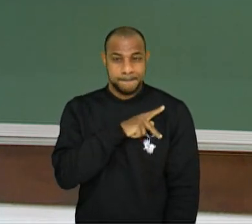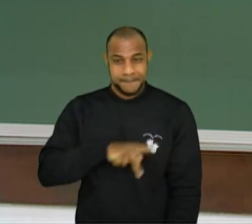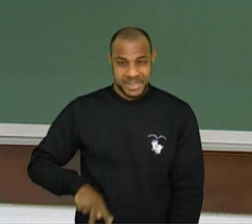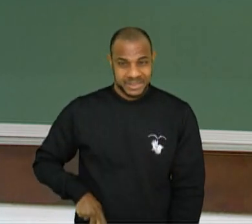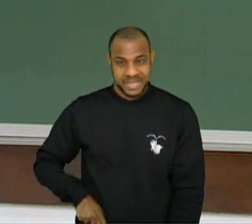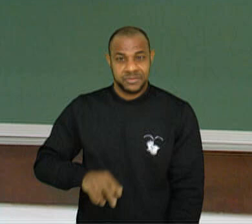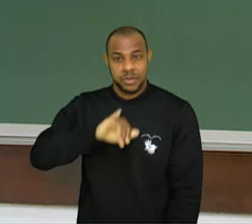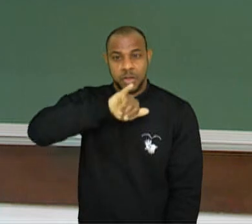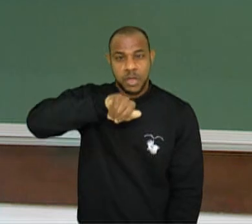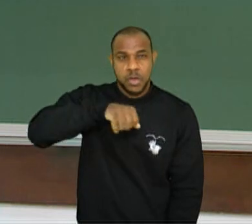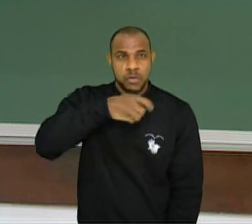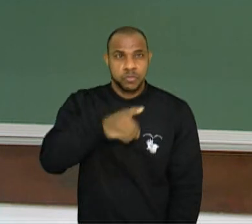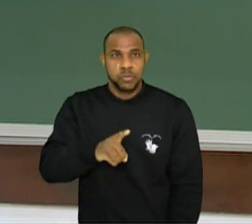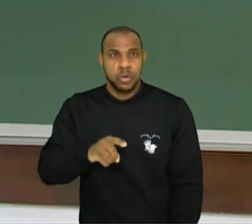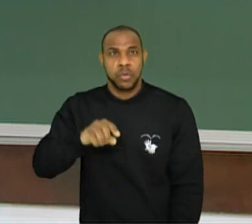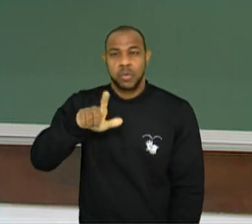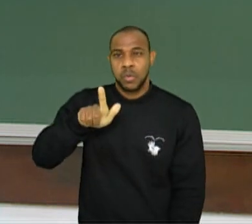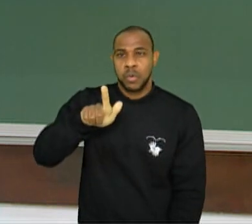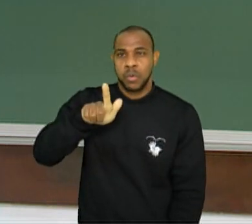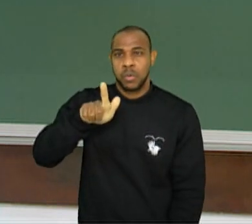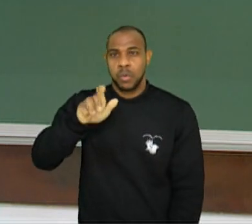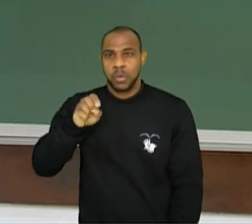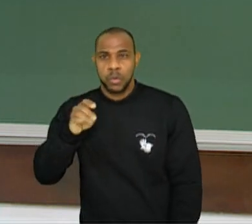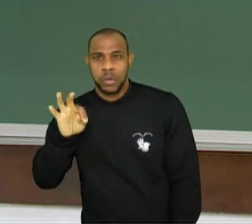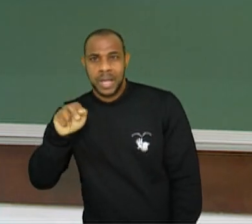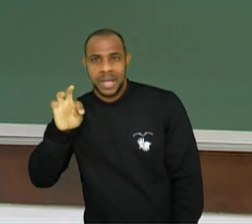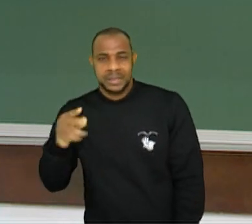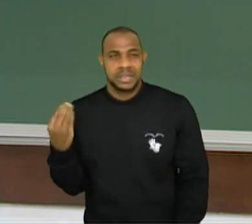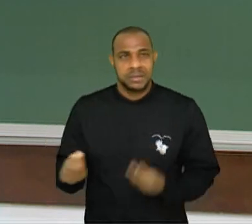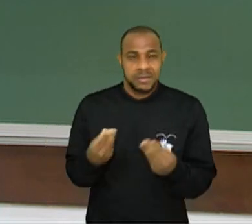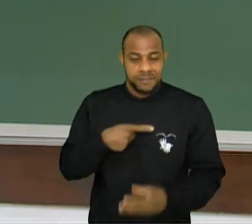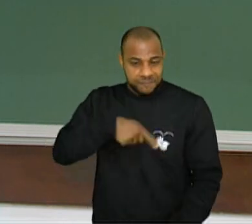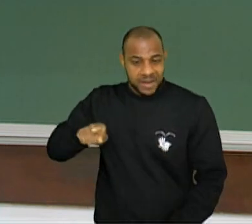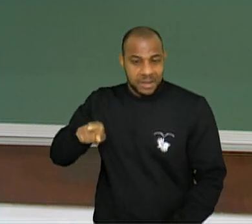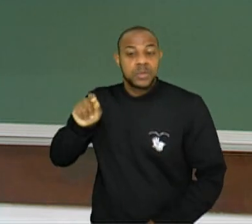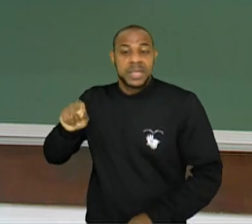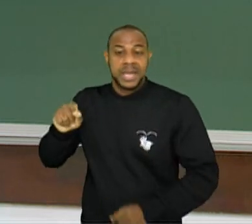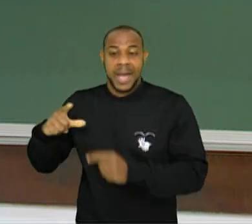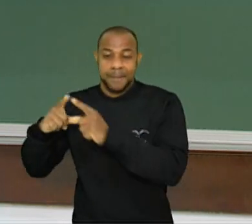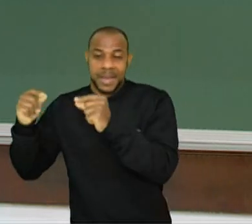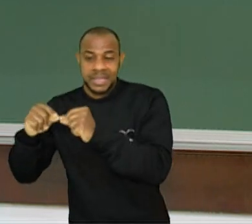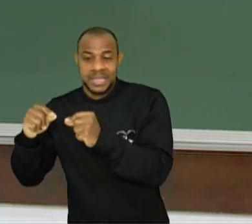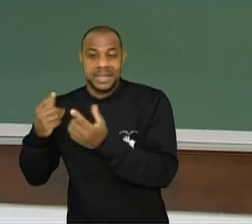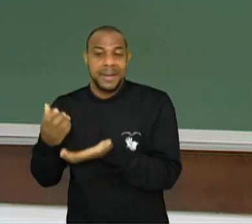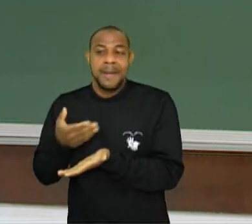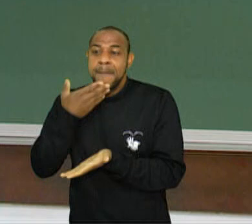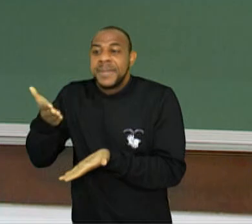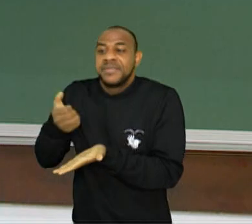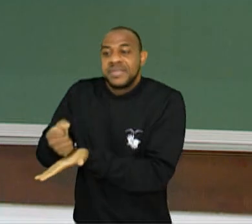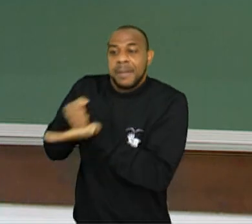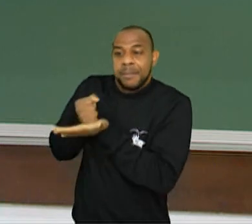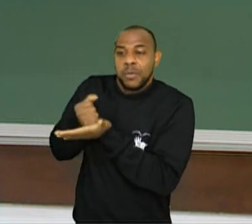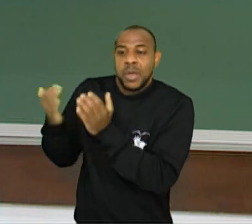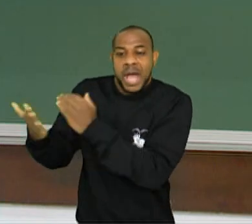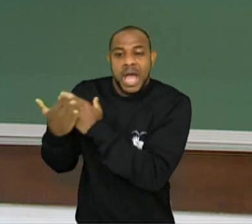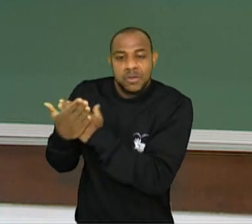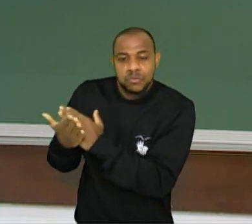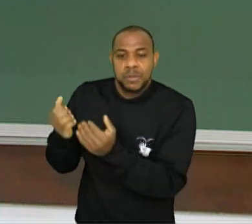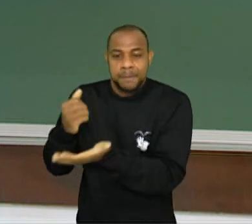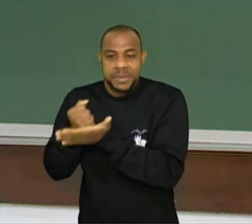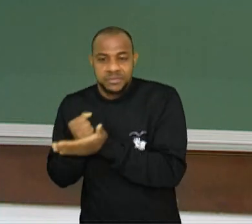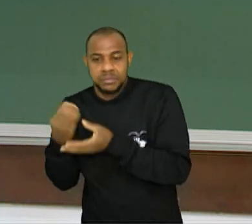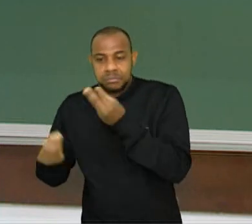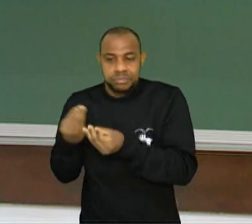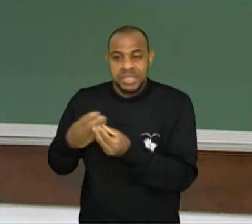que estava no Rio de Janeiro, ele vai a Brasília procurar algum apoio. Havia uma convocação de greve do Comando Geral